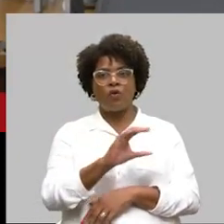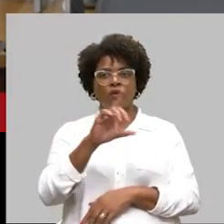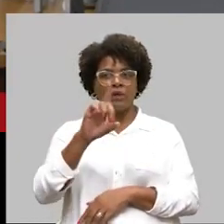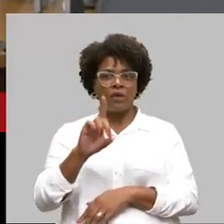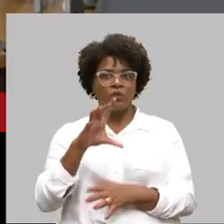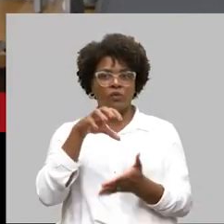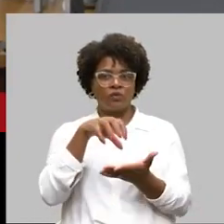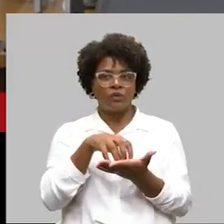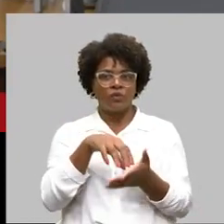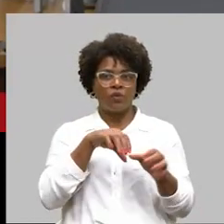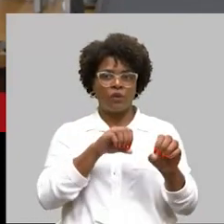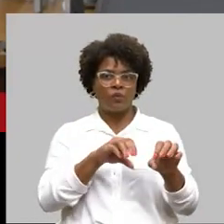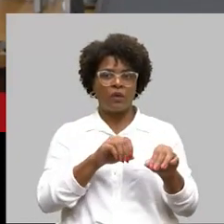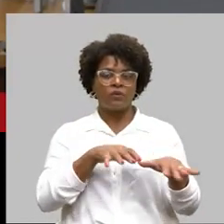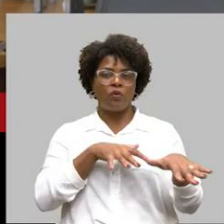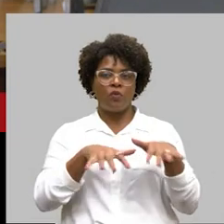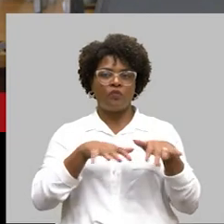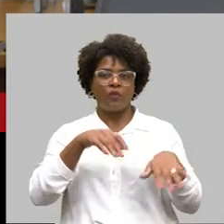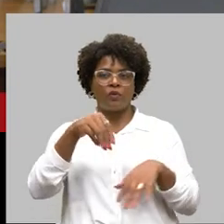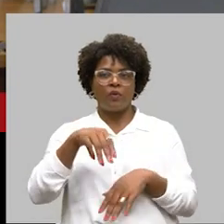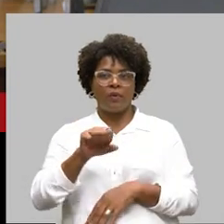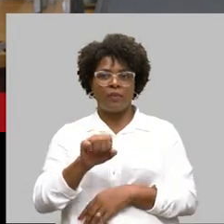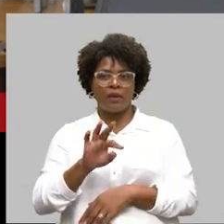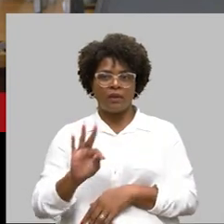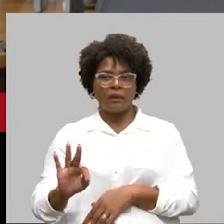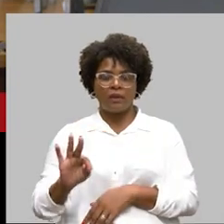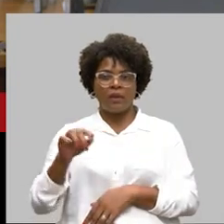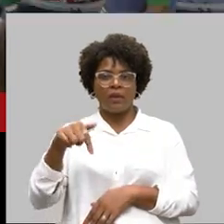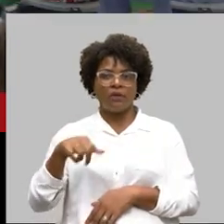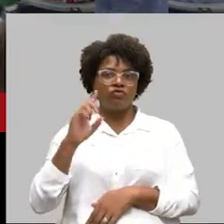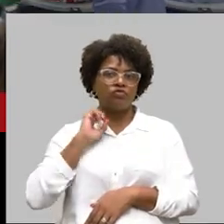Movimento dos trabalhadores Sem Terra de Minas